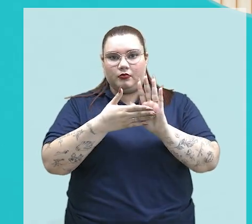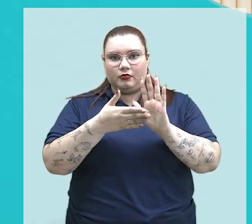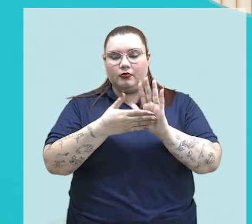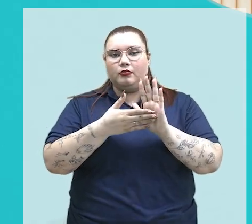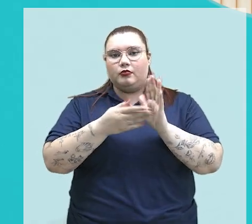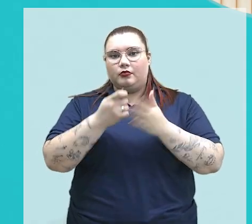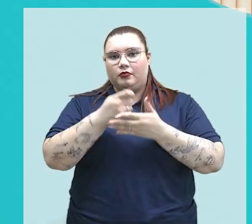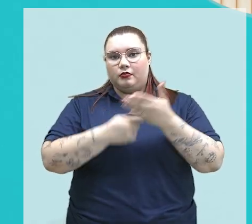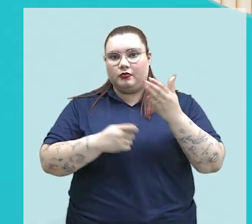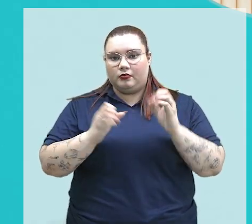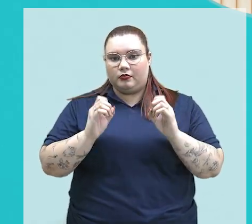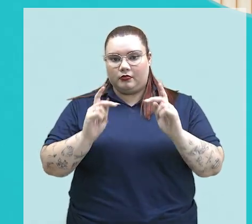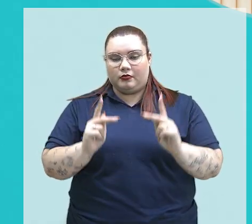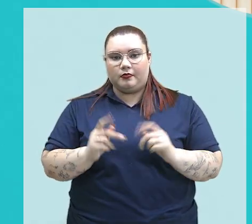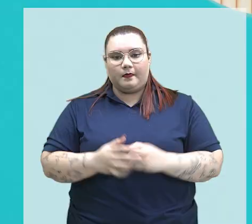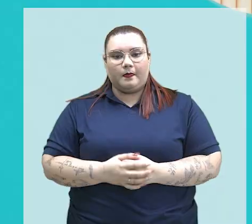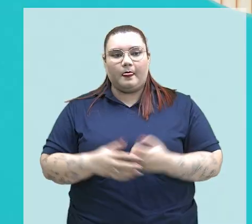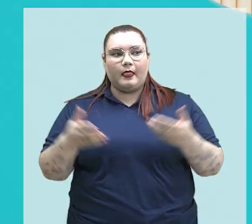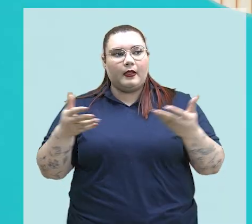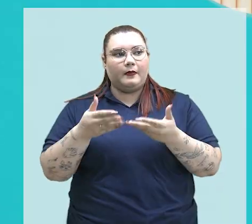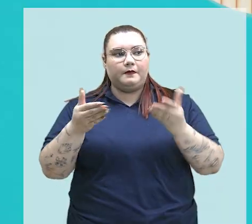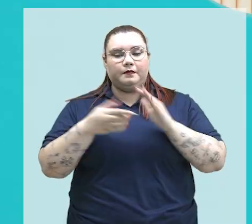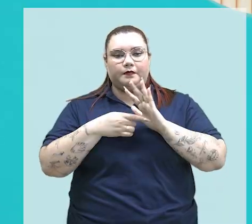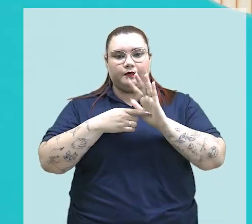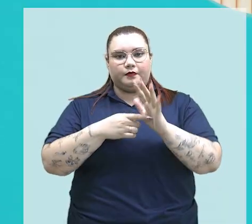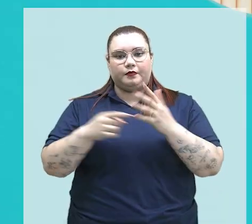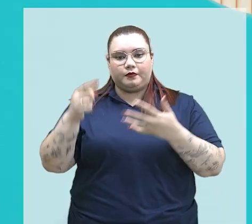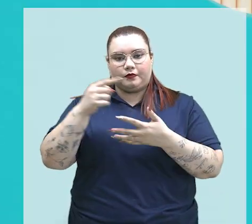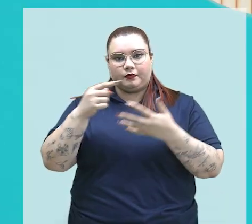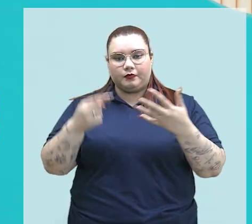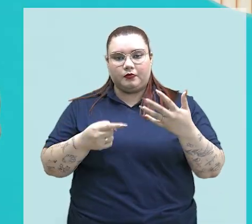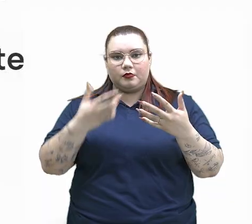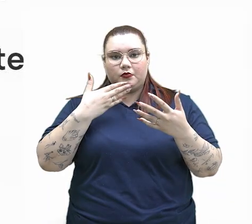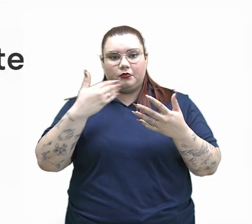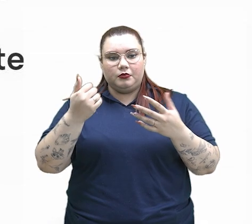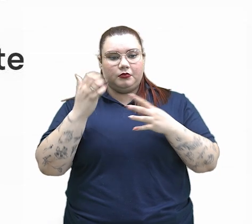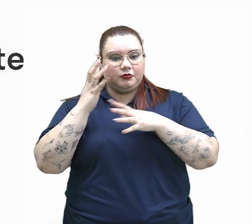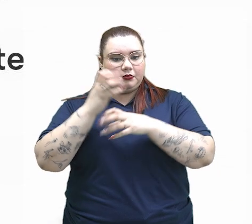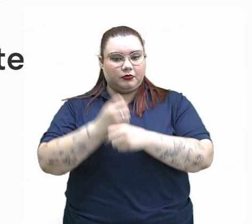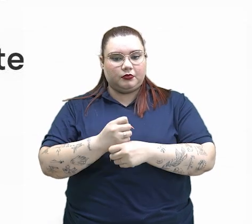de redação. Então vamos dar uma olhadinha nesses 5 elementos melhor. Olha só.